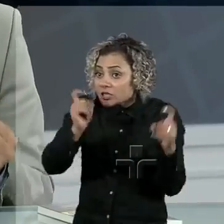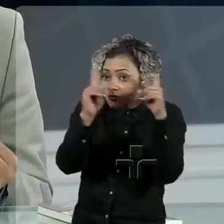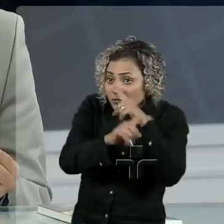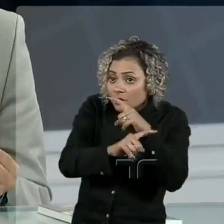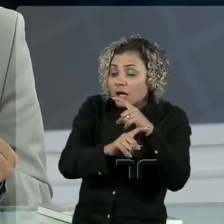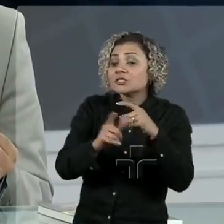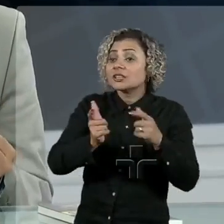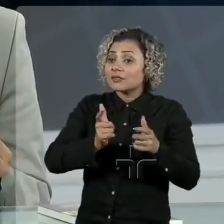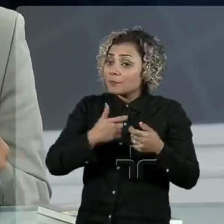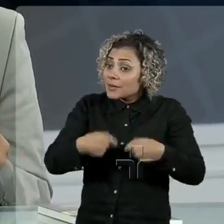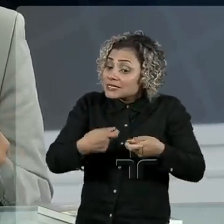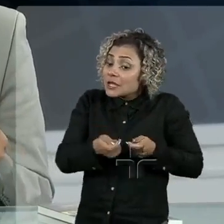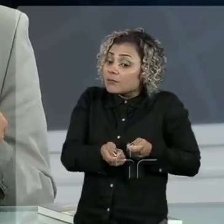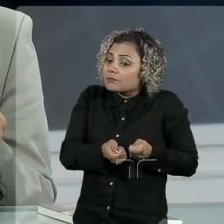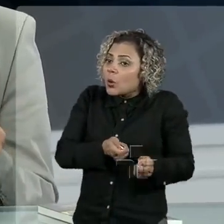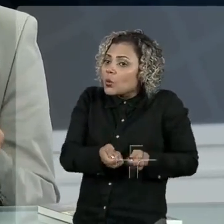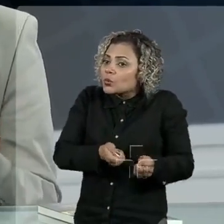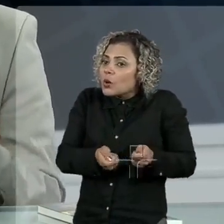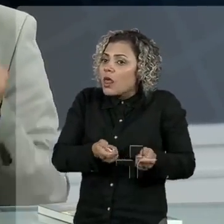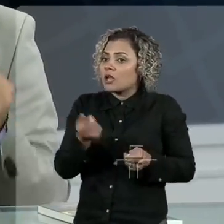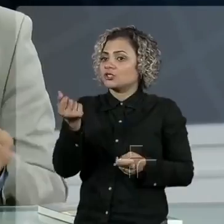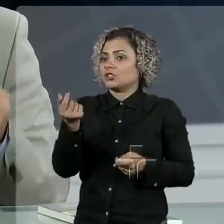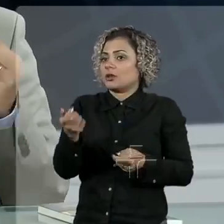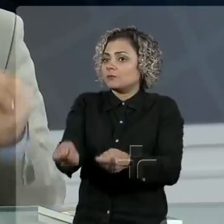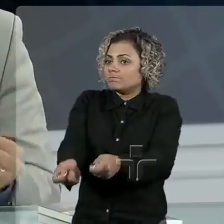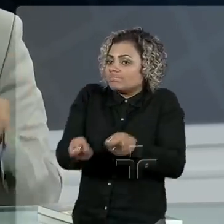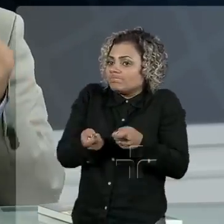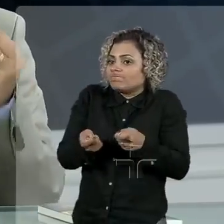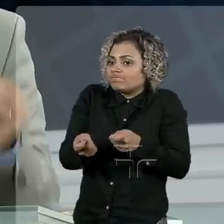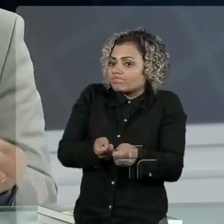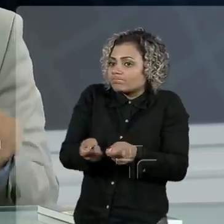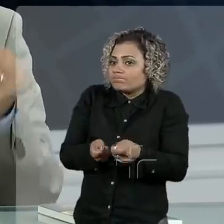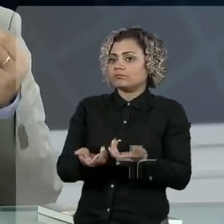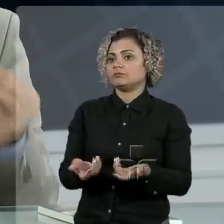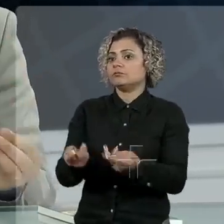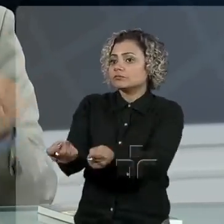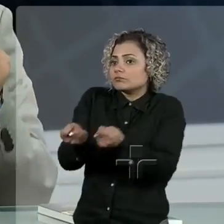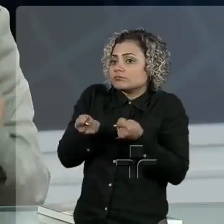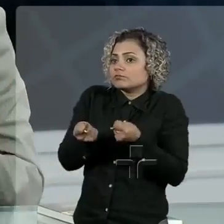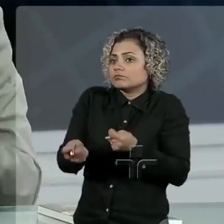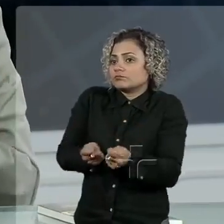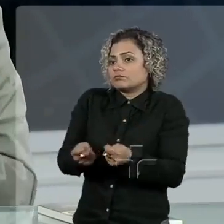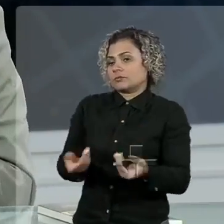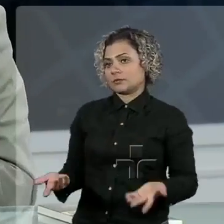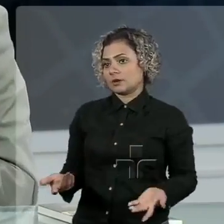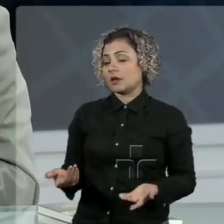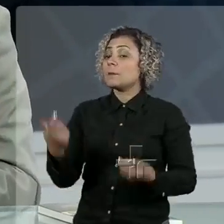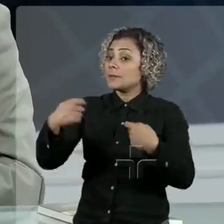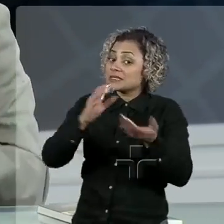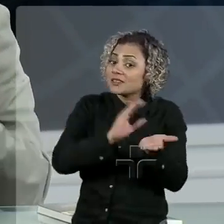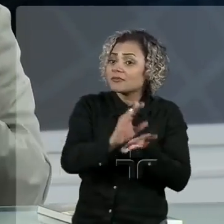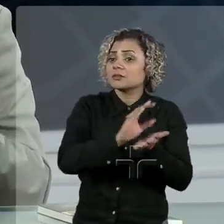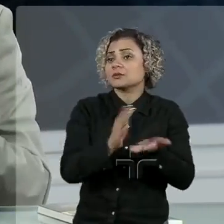uma contingência aqui, mas eu vou fazer todo o esforço para fazer os